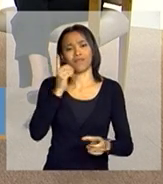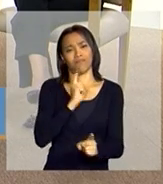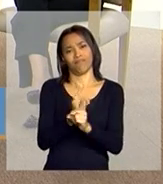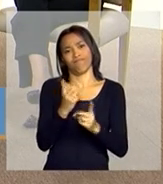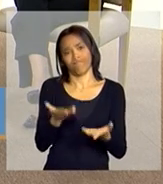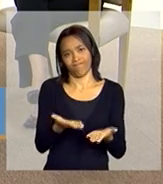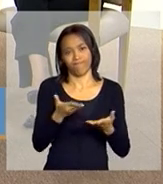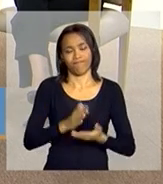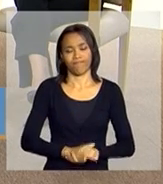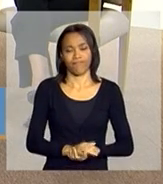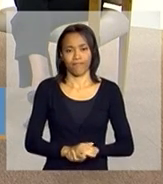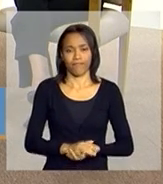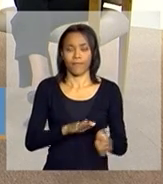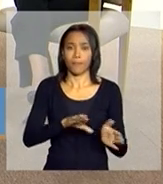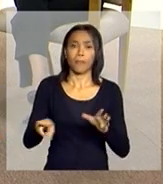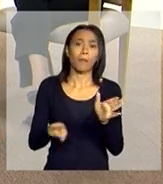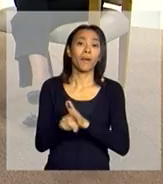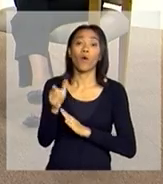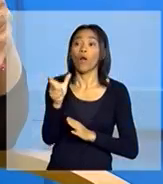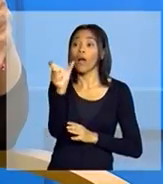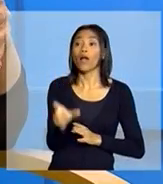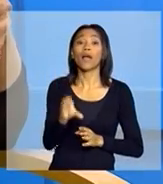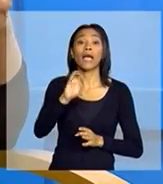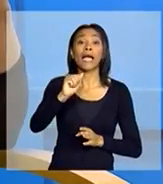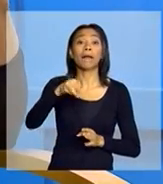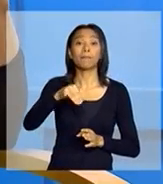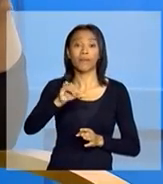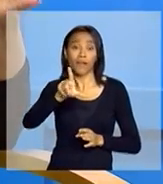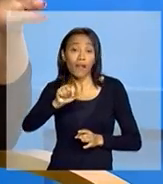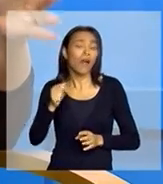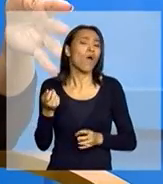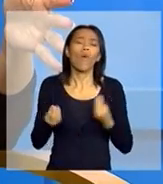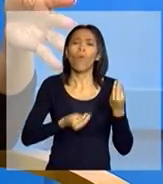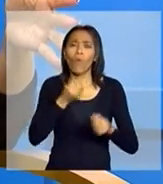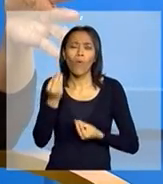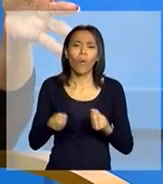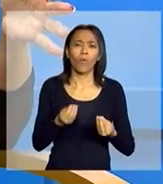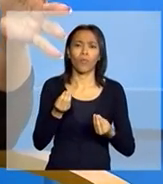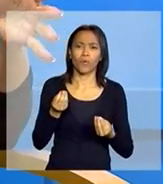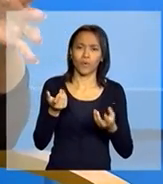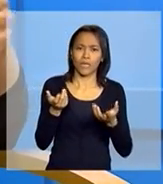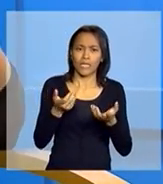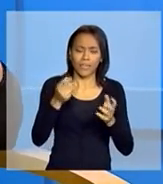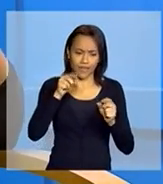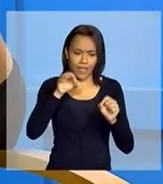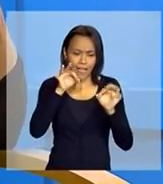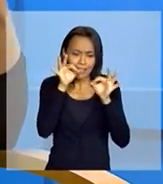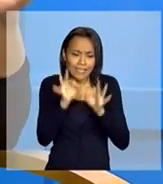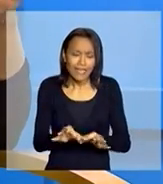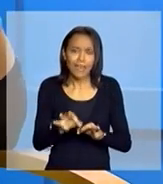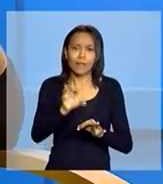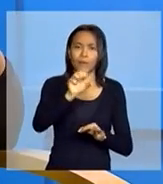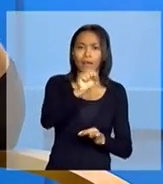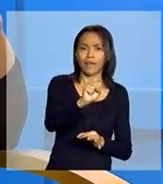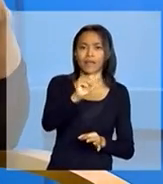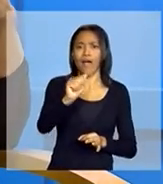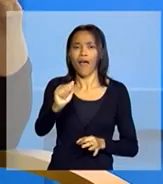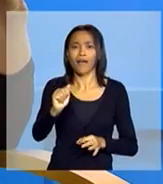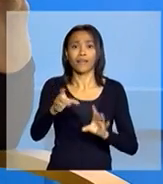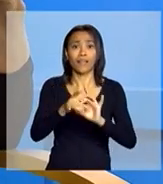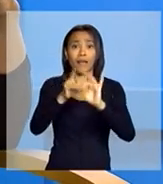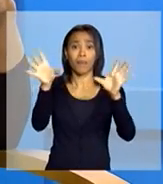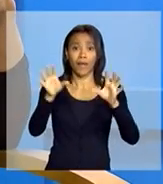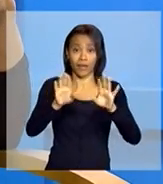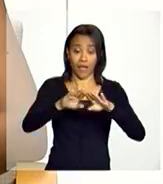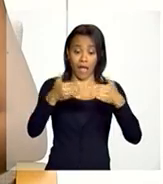sistemas Camila e quais são os aplicativos que autenticam o saa e que estão abertos para preenchimento